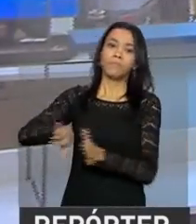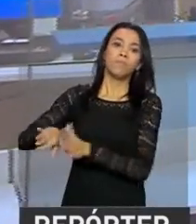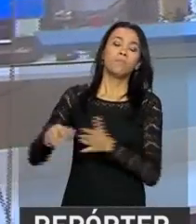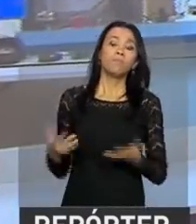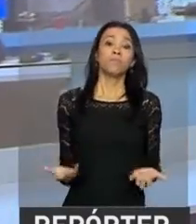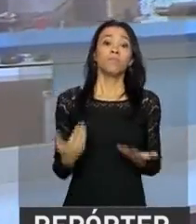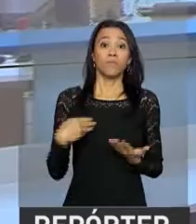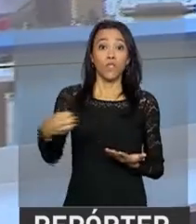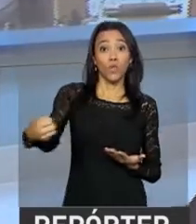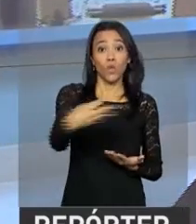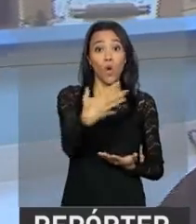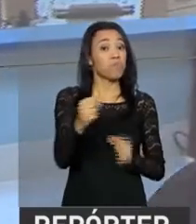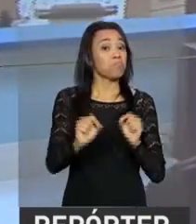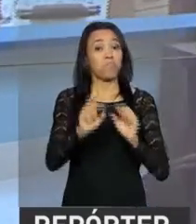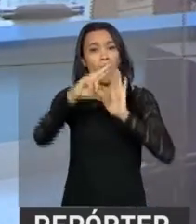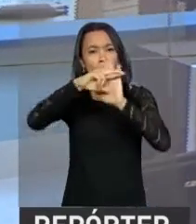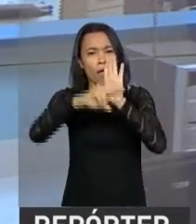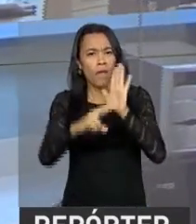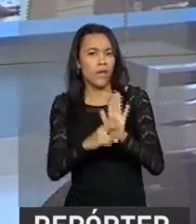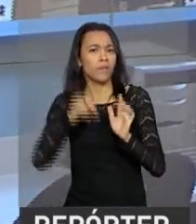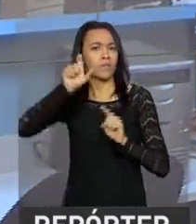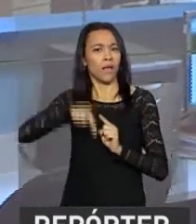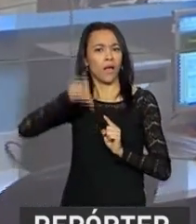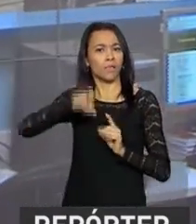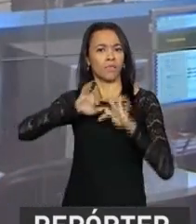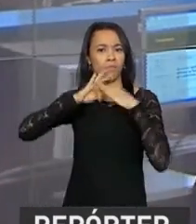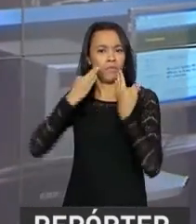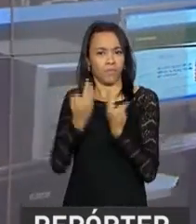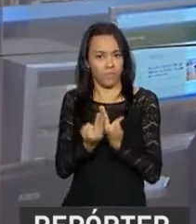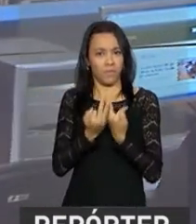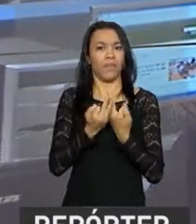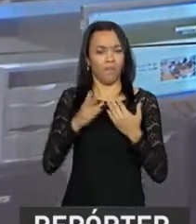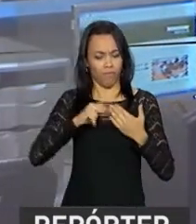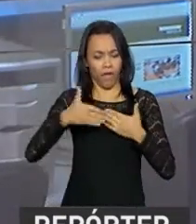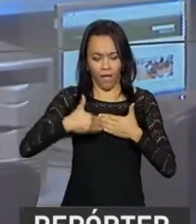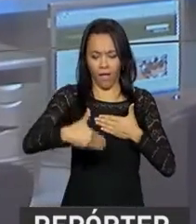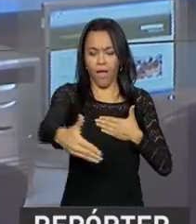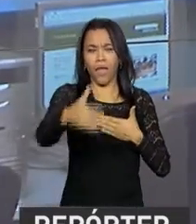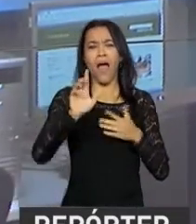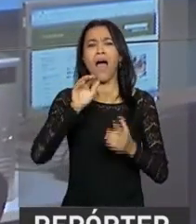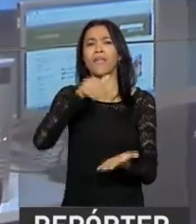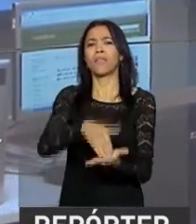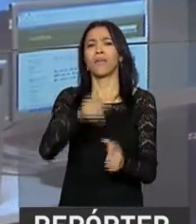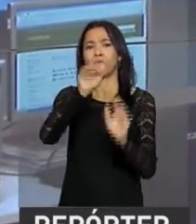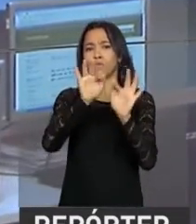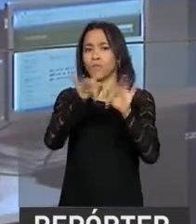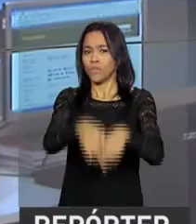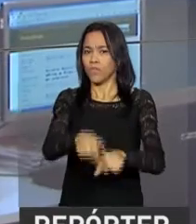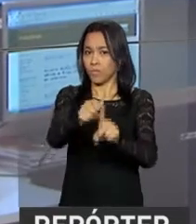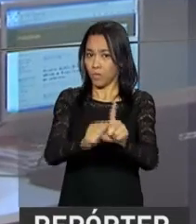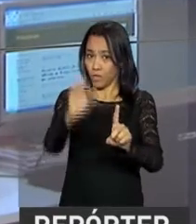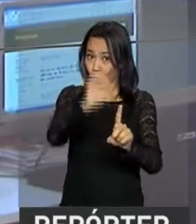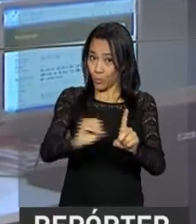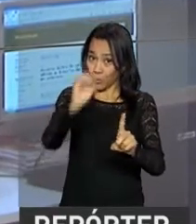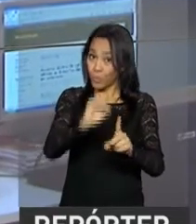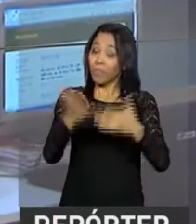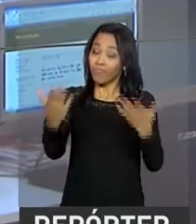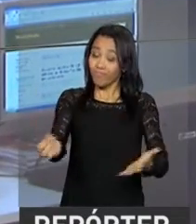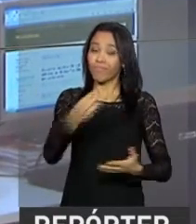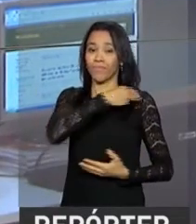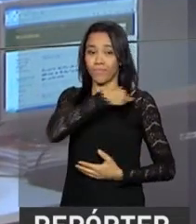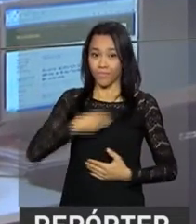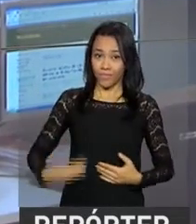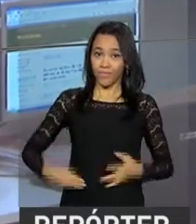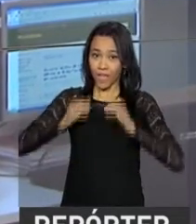novas regras para o programa bolsa família que deve entrar em vigor até o final de outubro foi o que informou o ministro do desenvolvimento